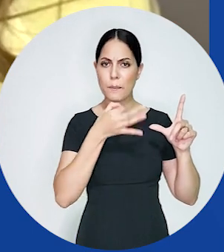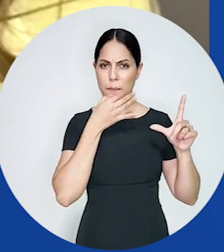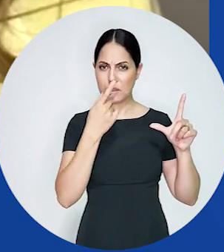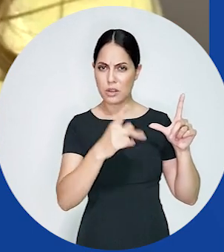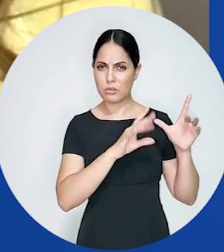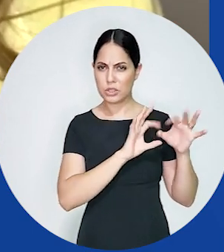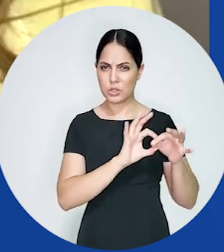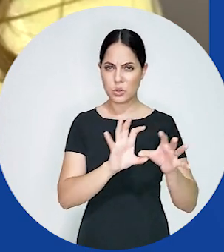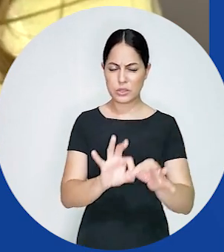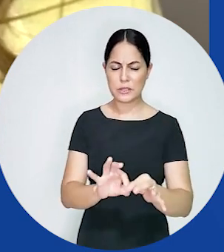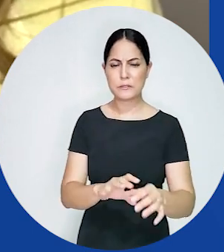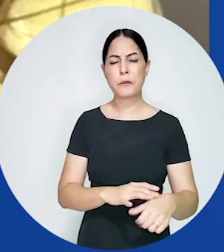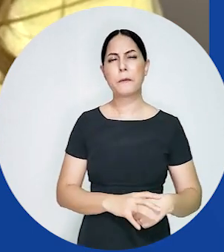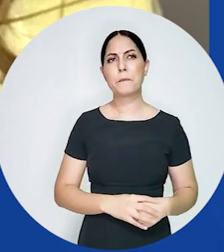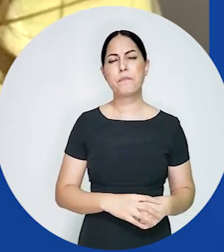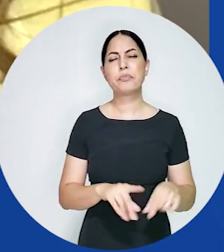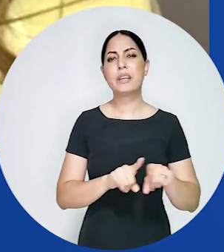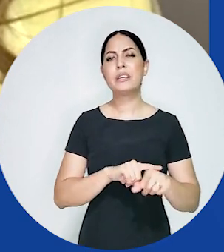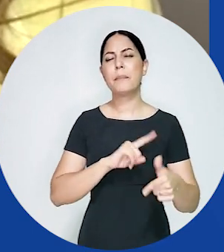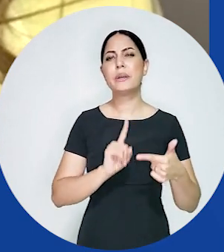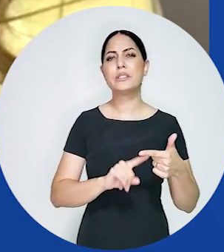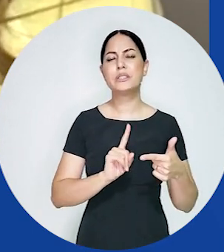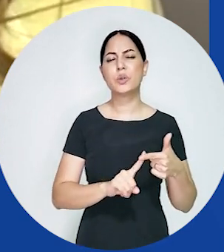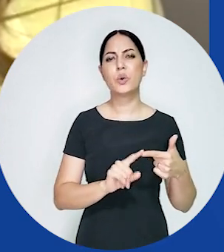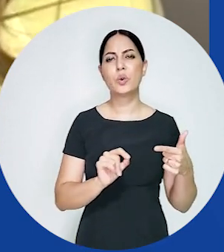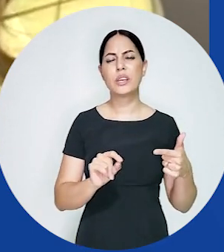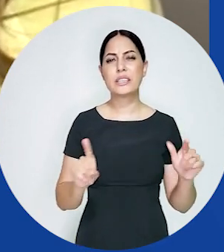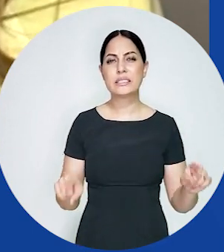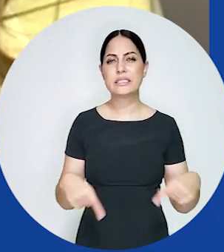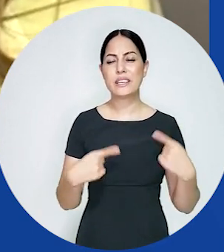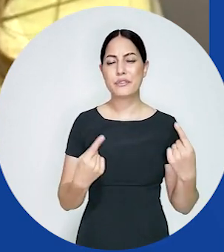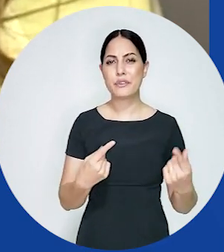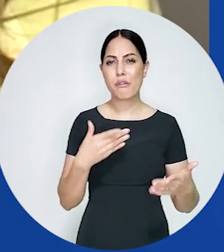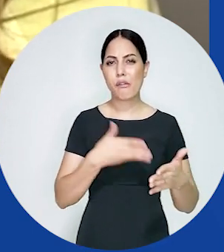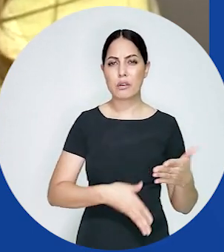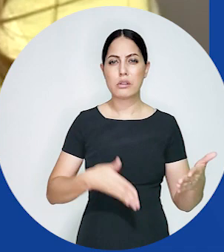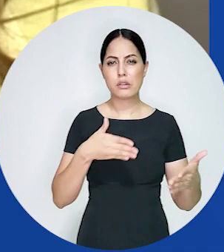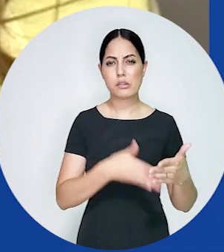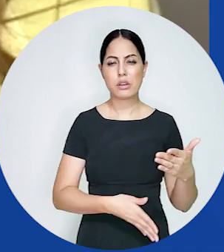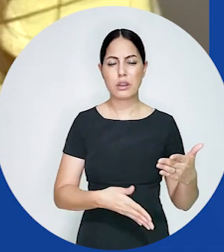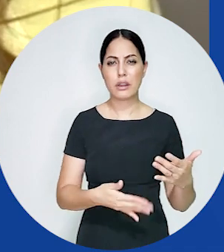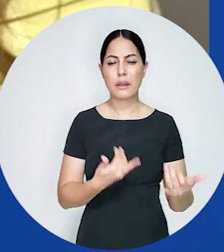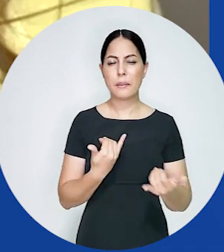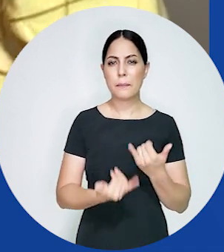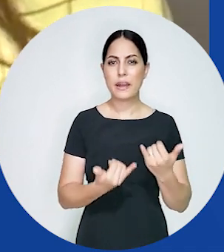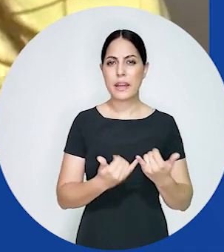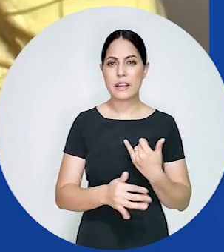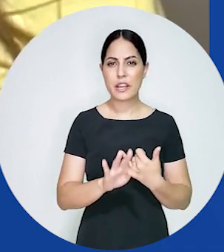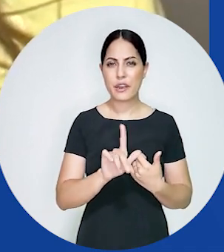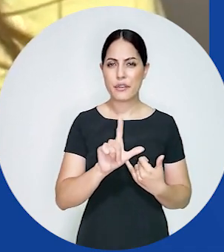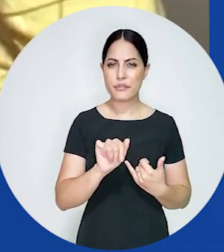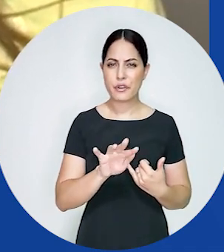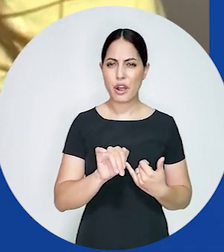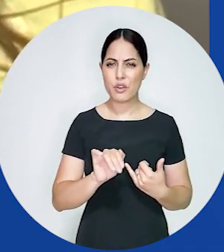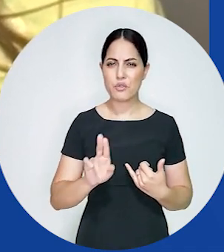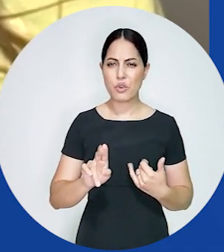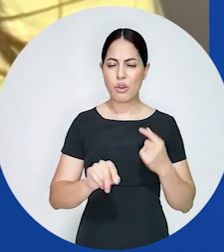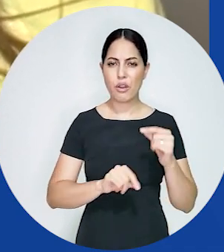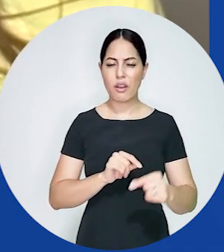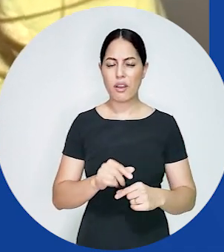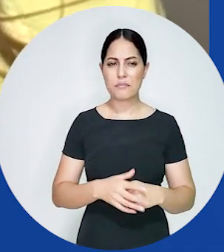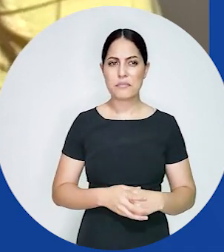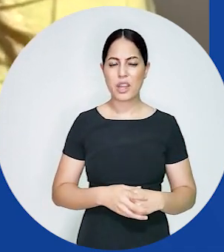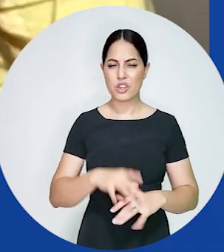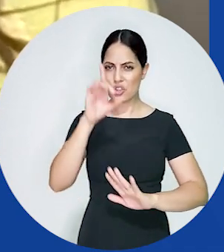saber como você pensa isso. E essa dificuldade, eu concordo com você, virou um grande fla-flu, se usar esse termo,